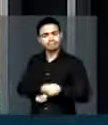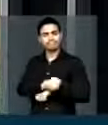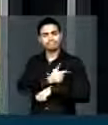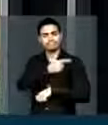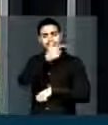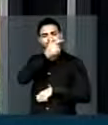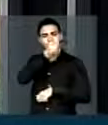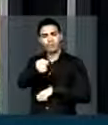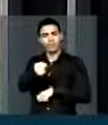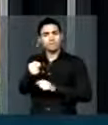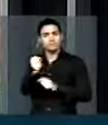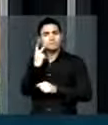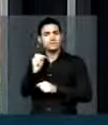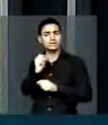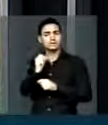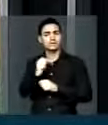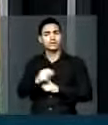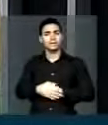garra na condução das...